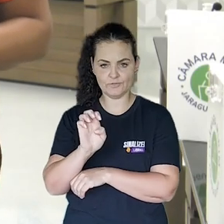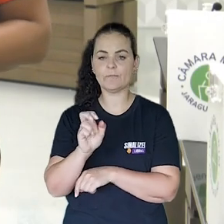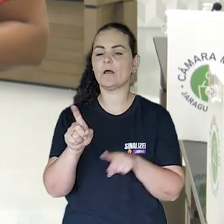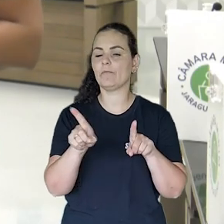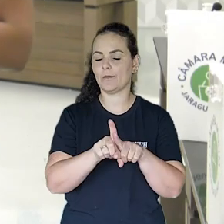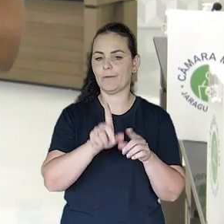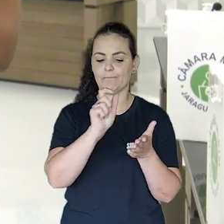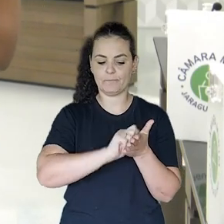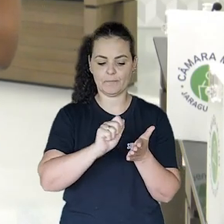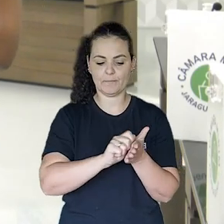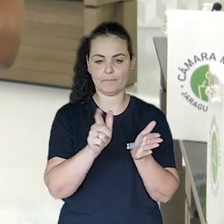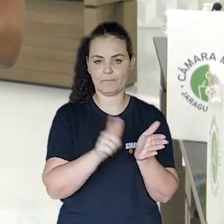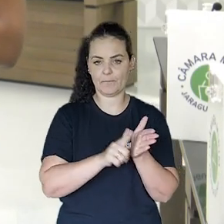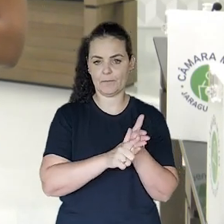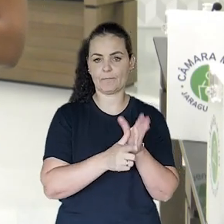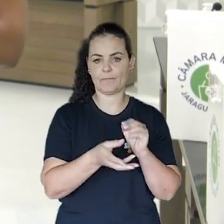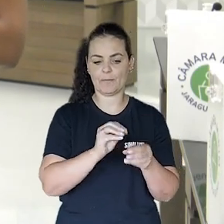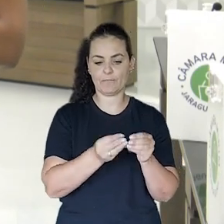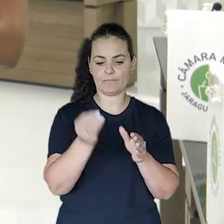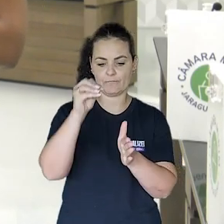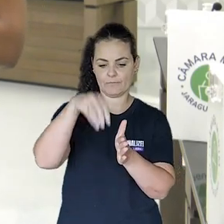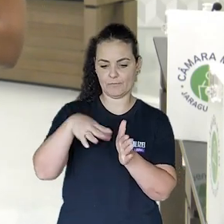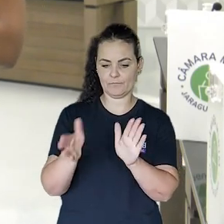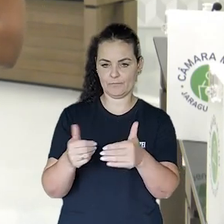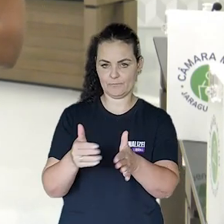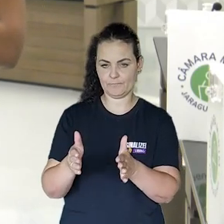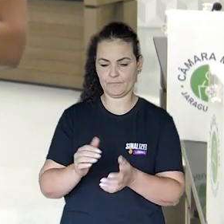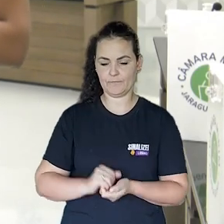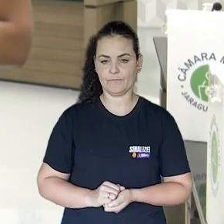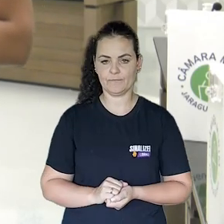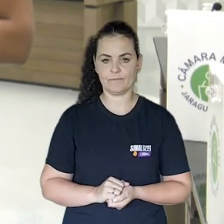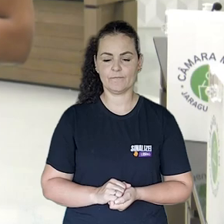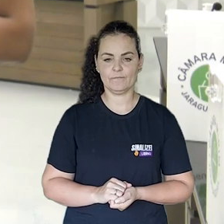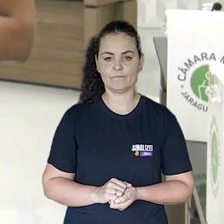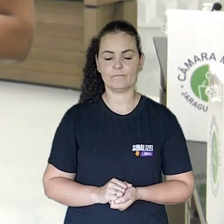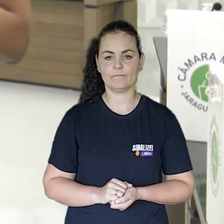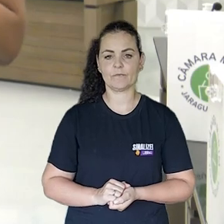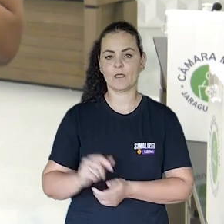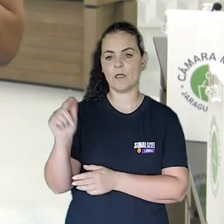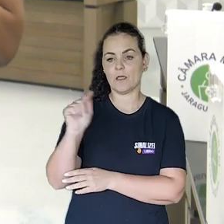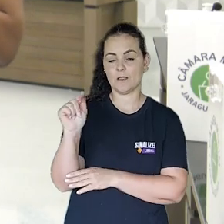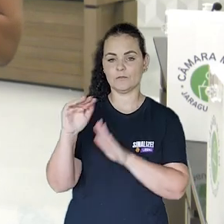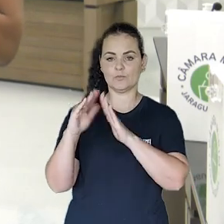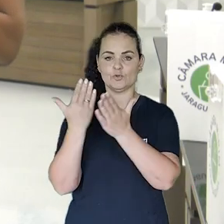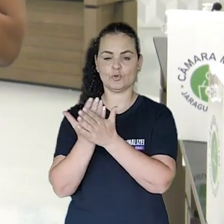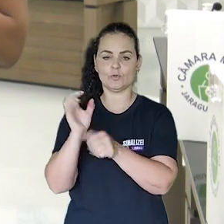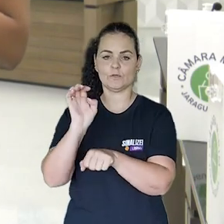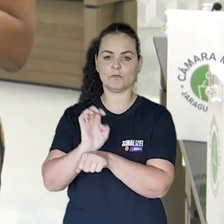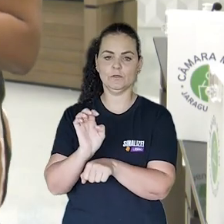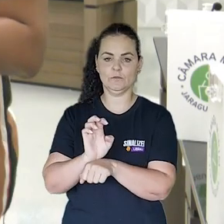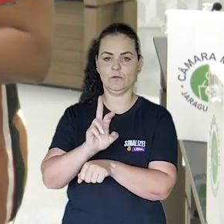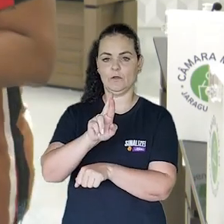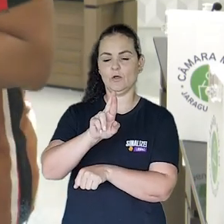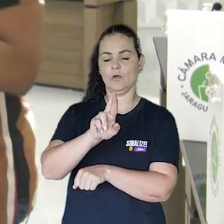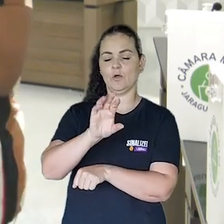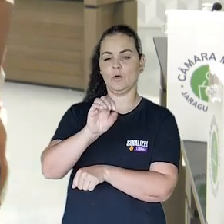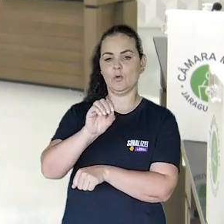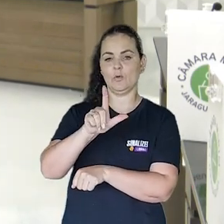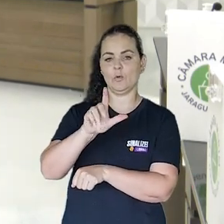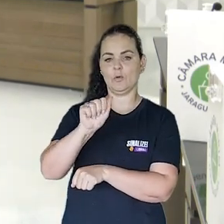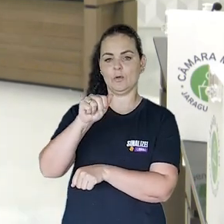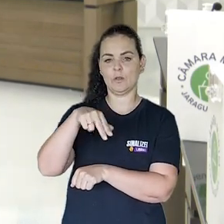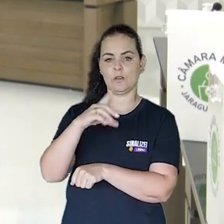E a sétima escola, Roland Harold Dorsch. E Joel, é importante destacar que das